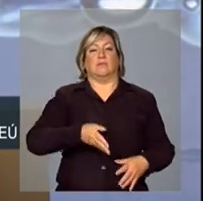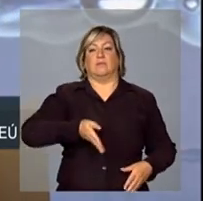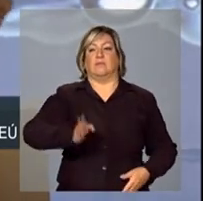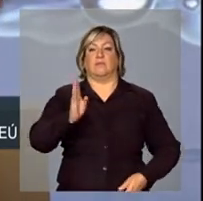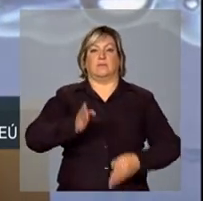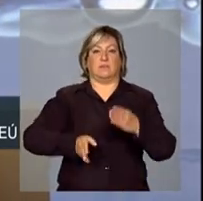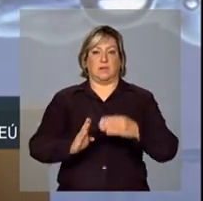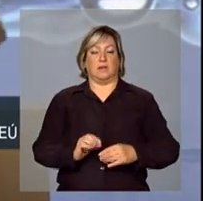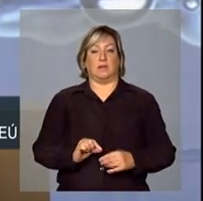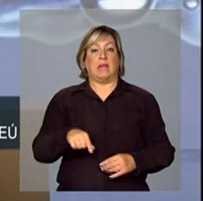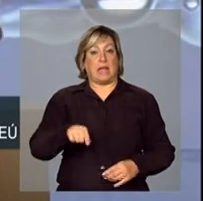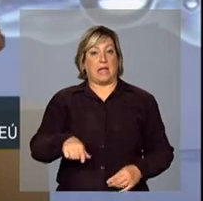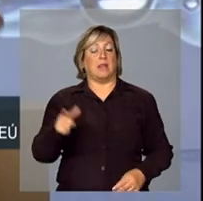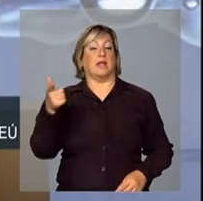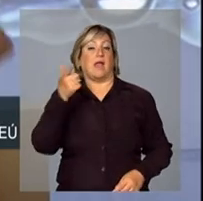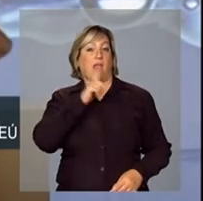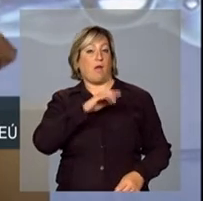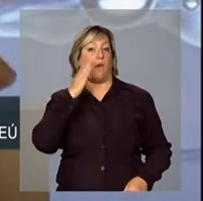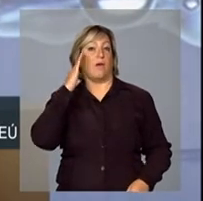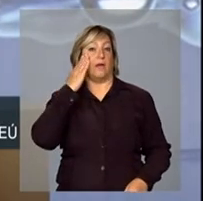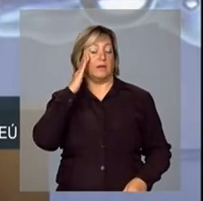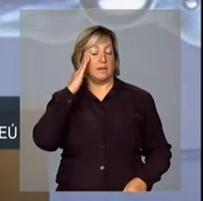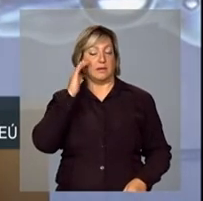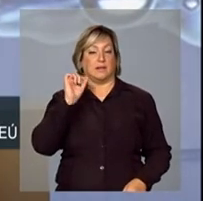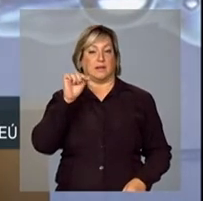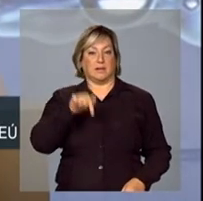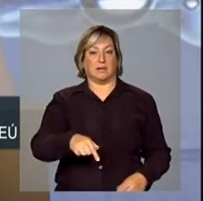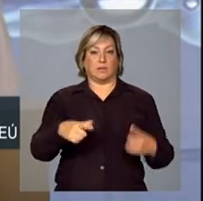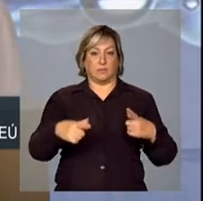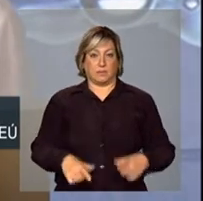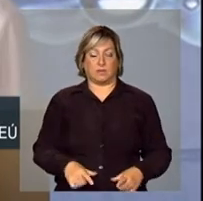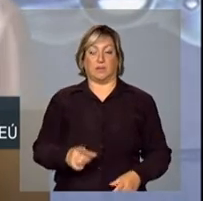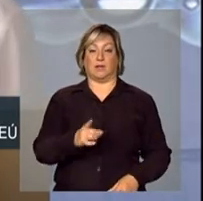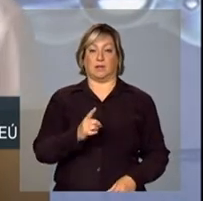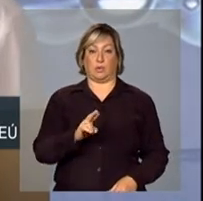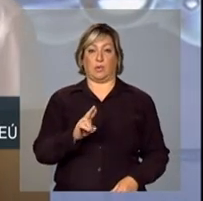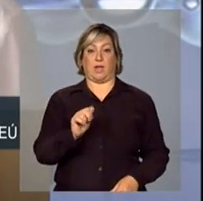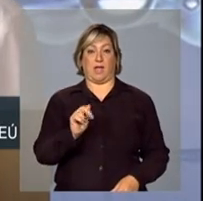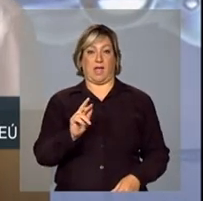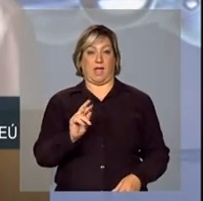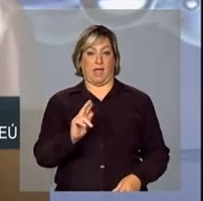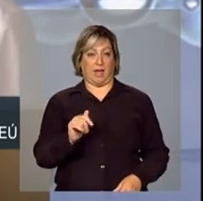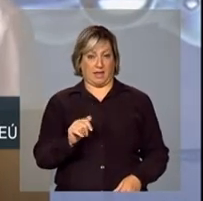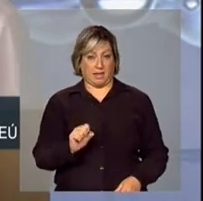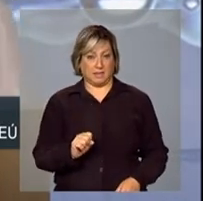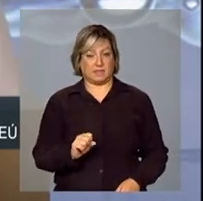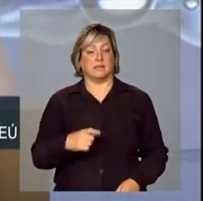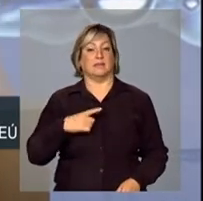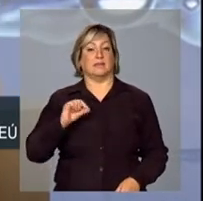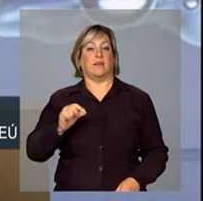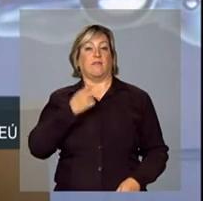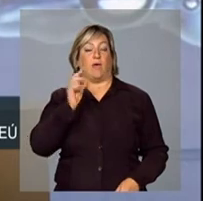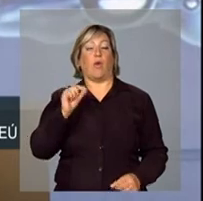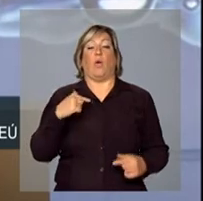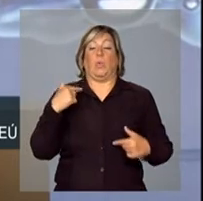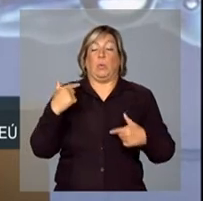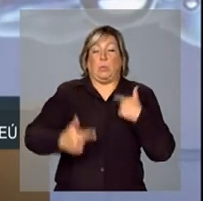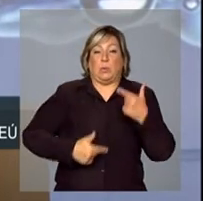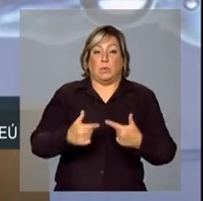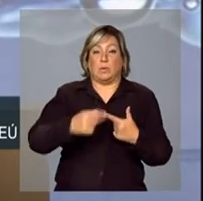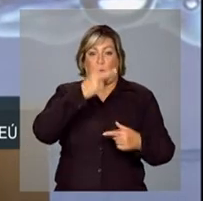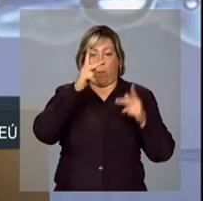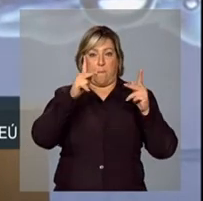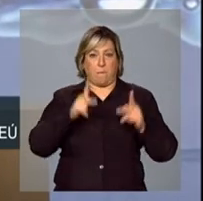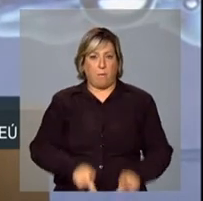Ganhou consciência ali, dizia o doutor Arraes, que a luta do povo é uma luta muito mais larga do